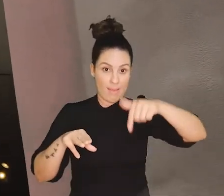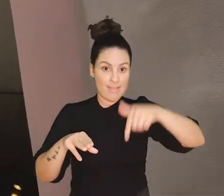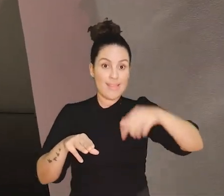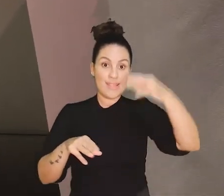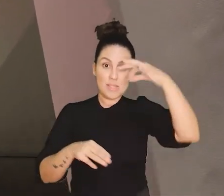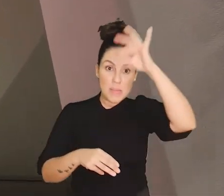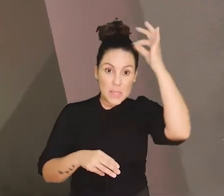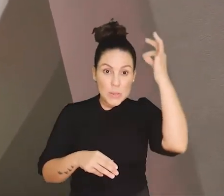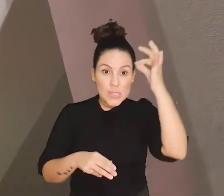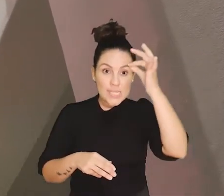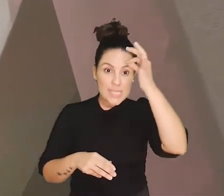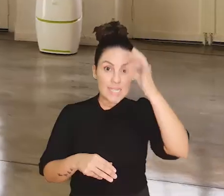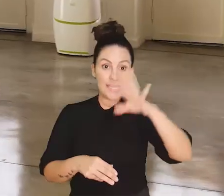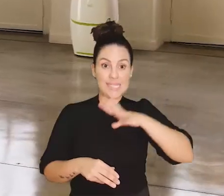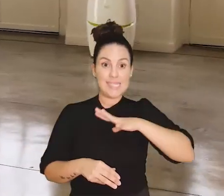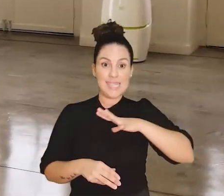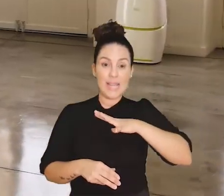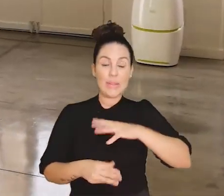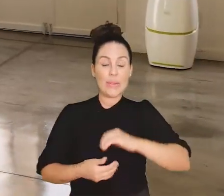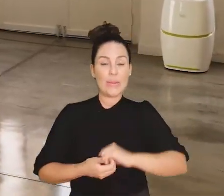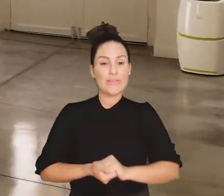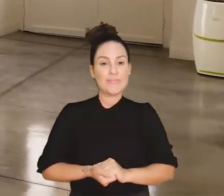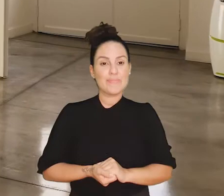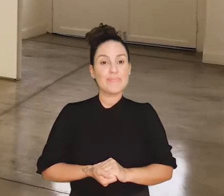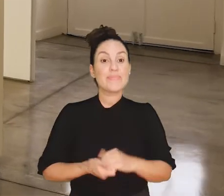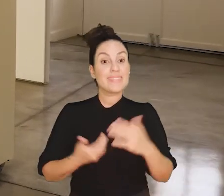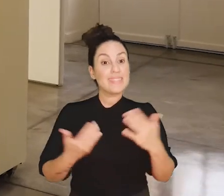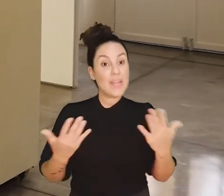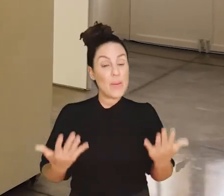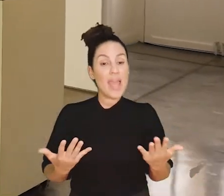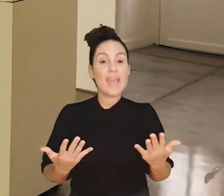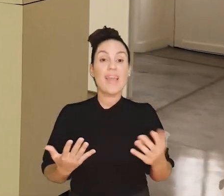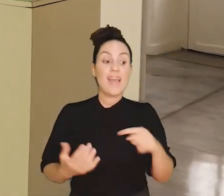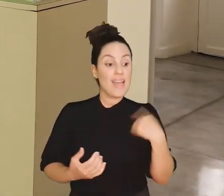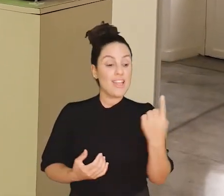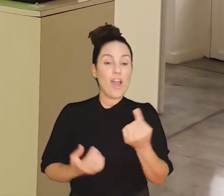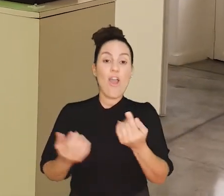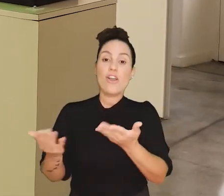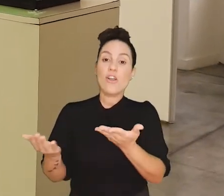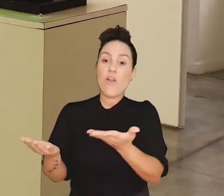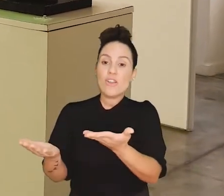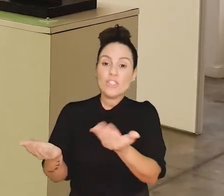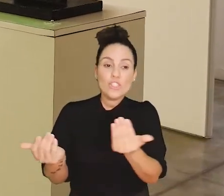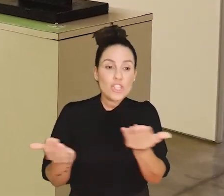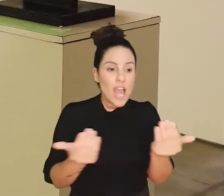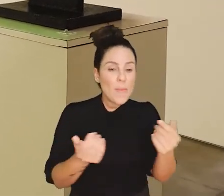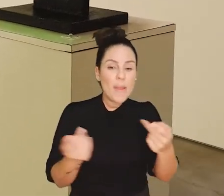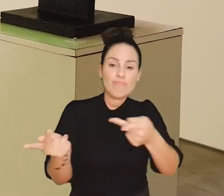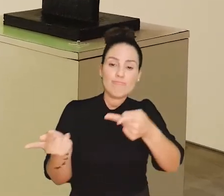para todos conhecê-la aqui no Museu de Arte do Espírito Santo e também no ambiente web.